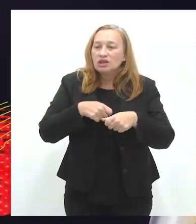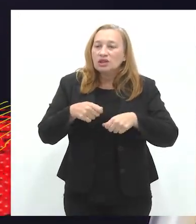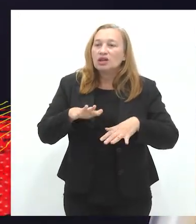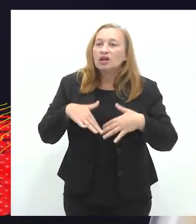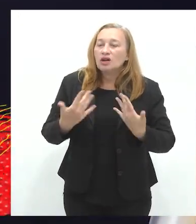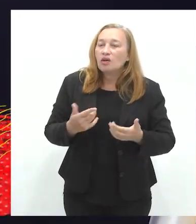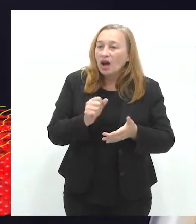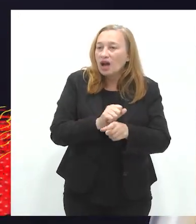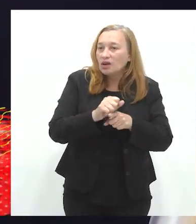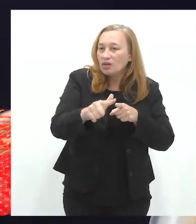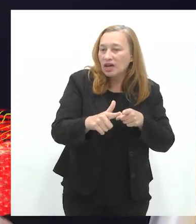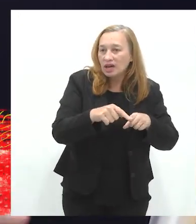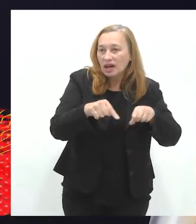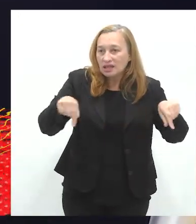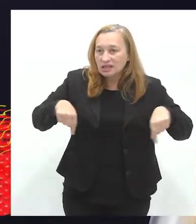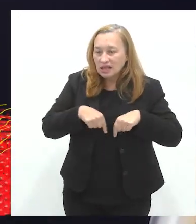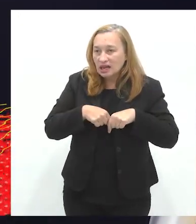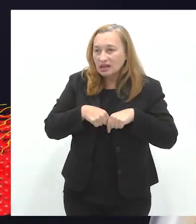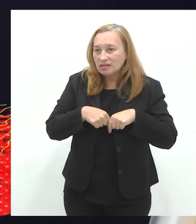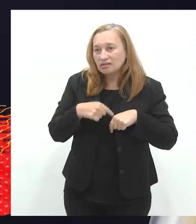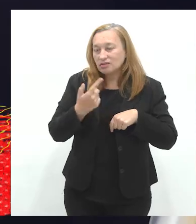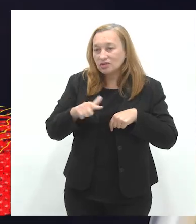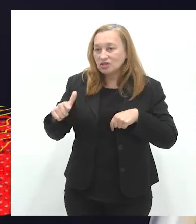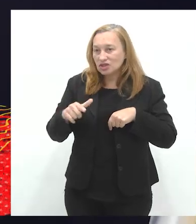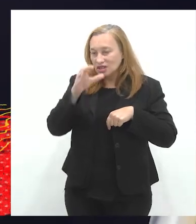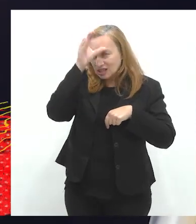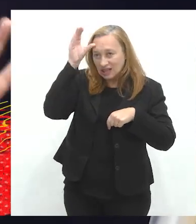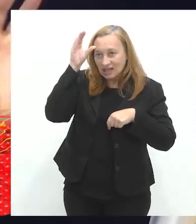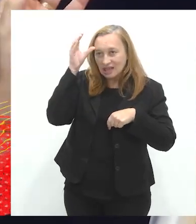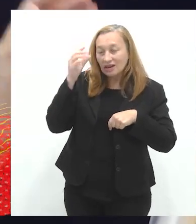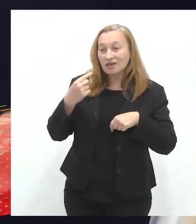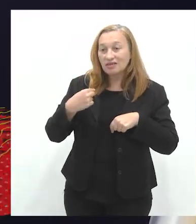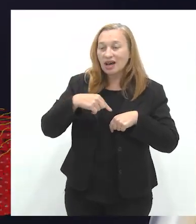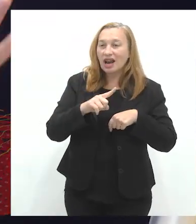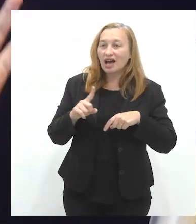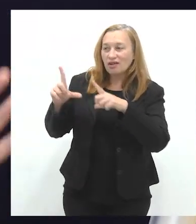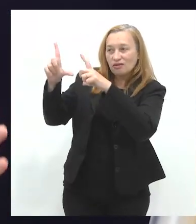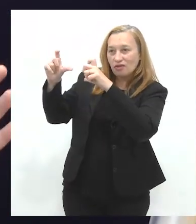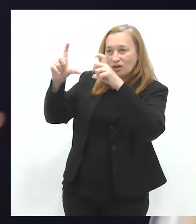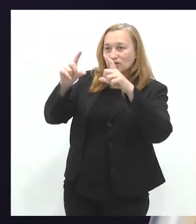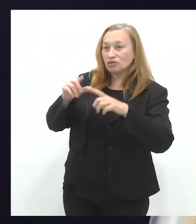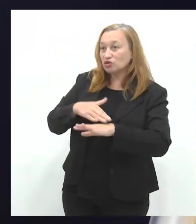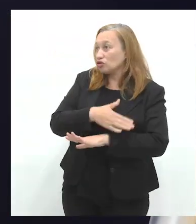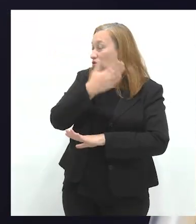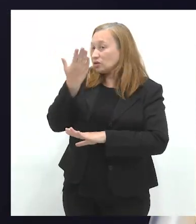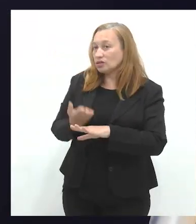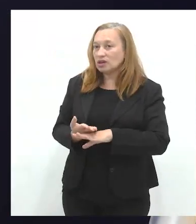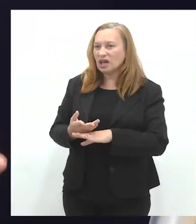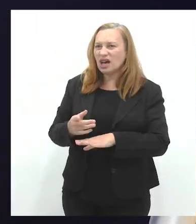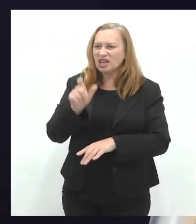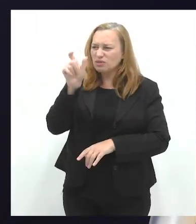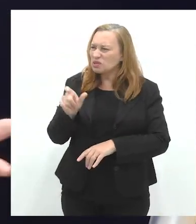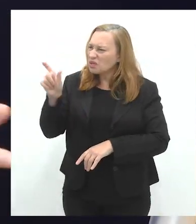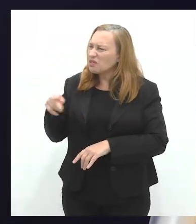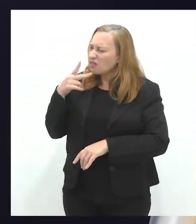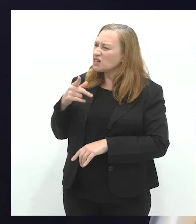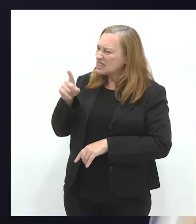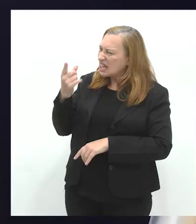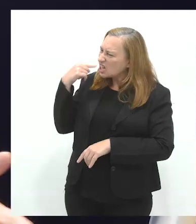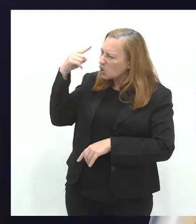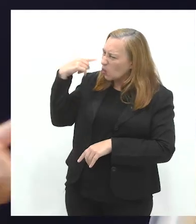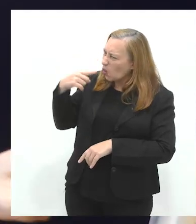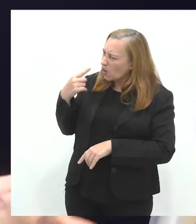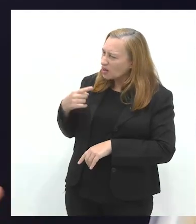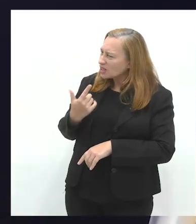gestão. aí eu aluguei a sala, não tinha paciente, eu ficava lá, ia, Uhum, tirava foto, ficava lá o dia inteiro. sim. E as pessoas falavam, você é doida, alugou